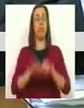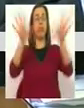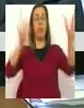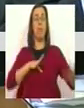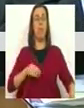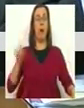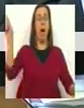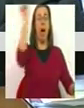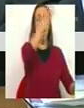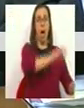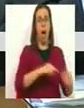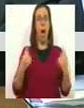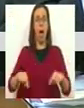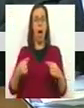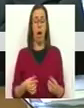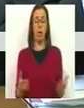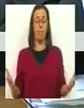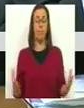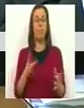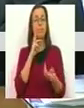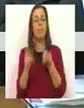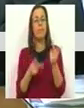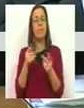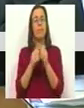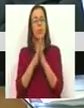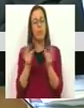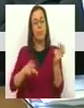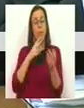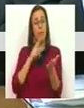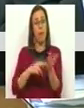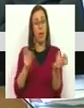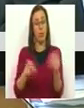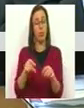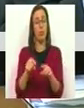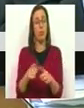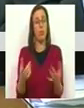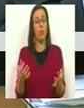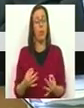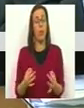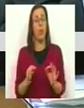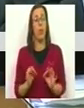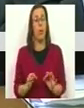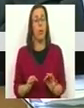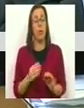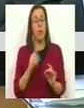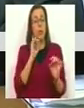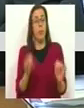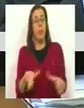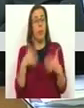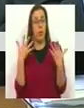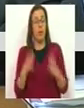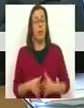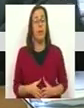por esse mundo fora. E por isso a análise de todos estes factos é absolutamente